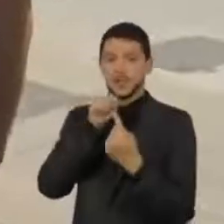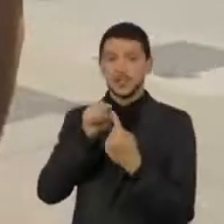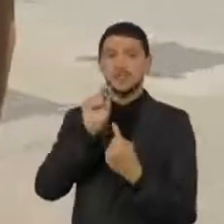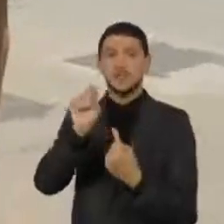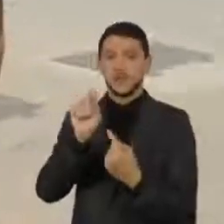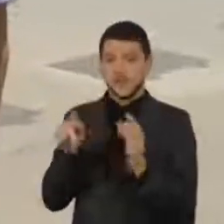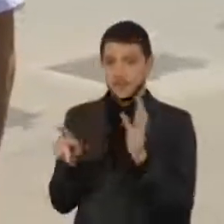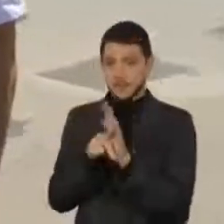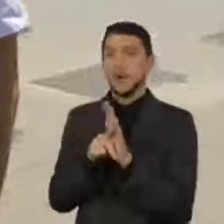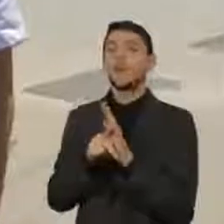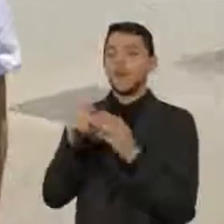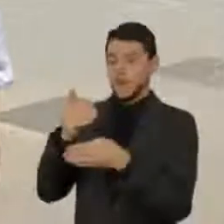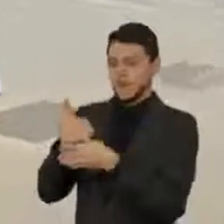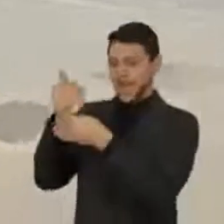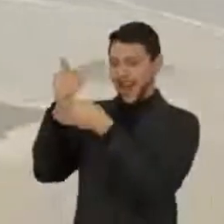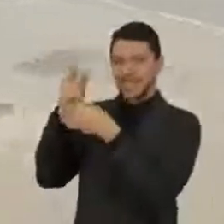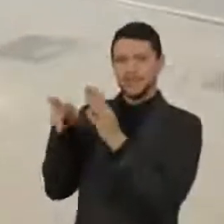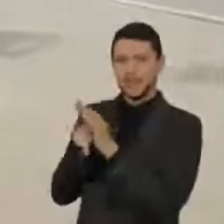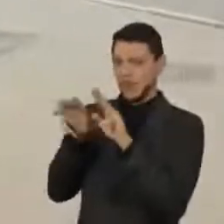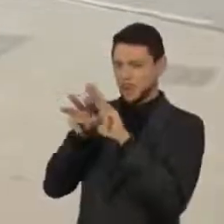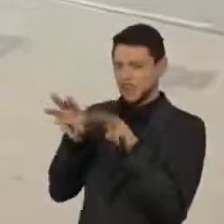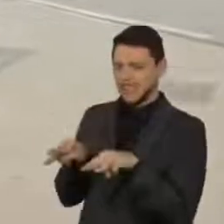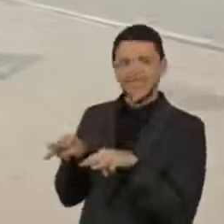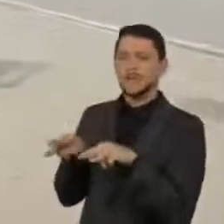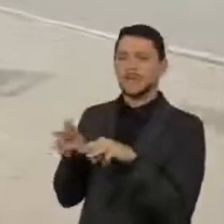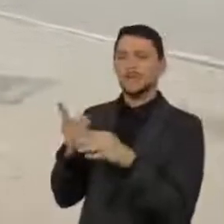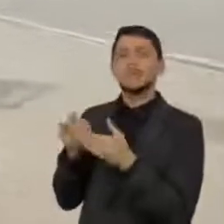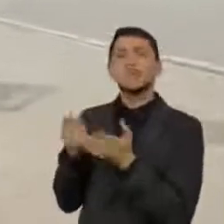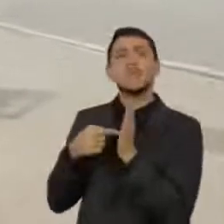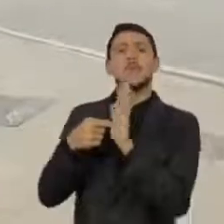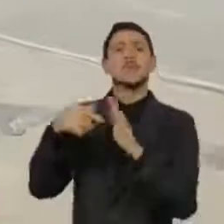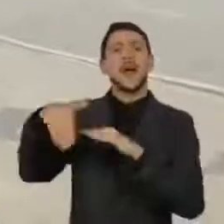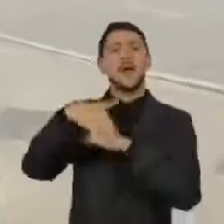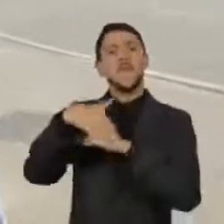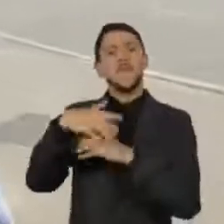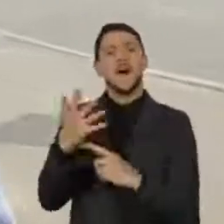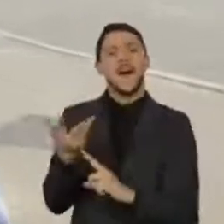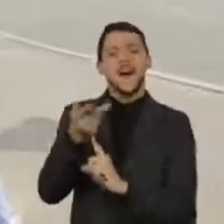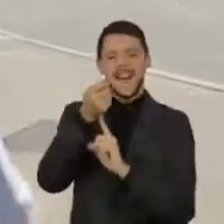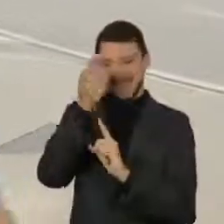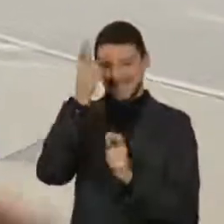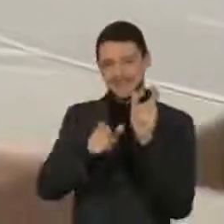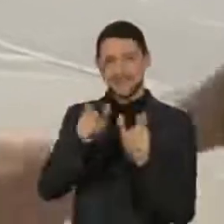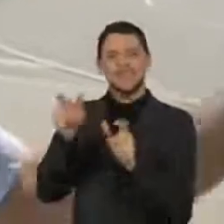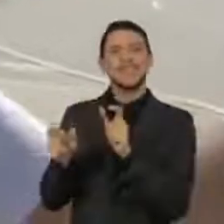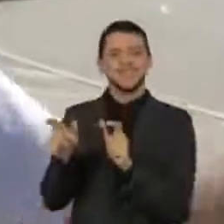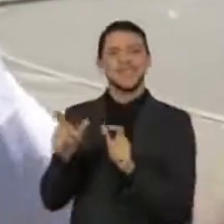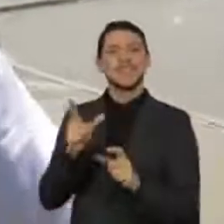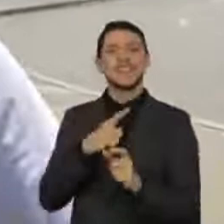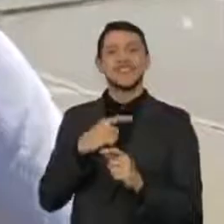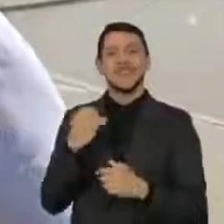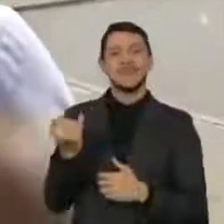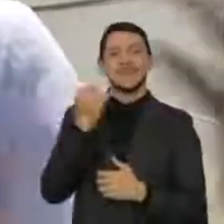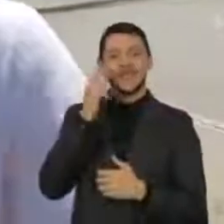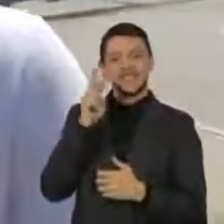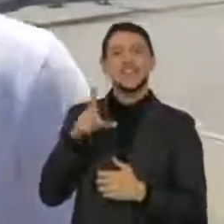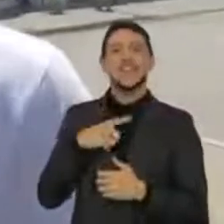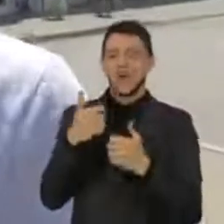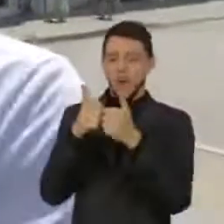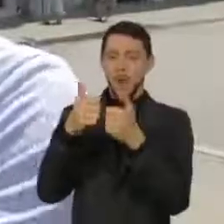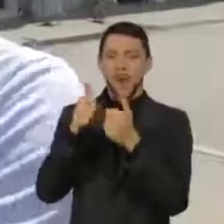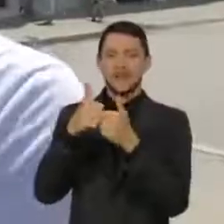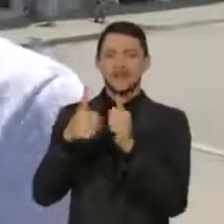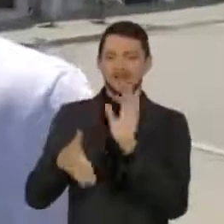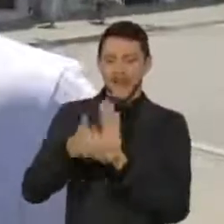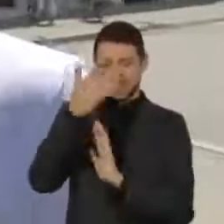dos museus, das galerias e de trazer arte para a vida das pessoas, né? O que mais impacta a gente é ver que aqui tem um caminho de ônibus e as pessoas de